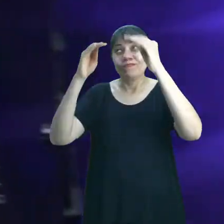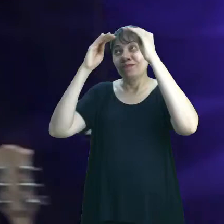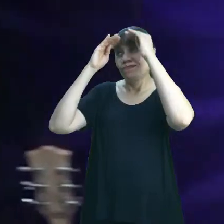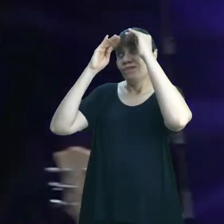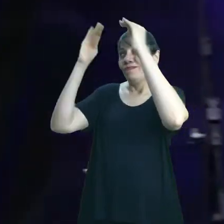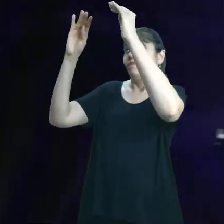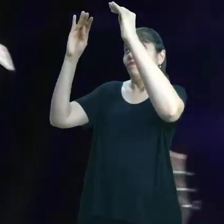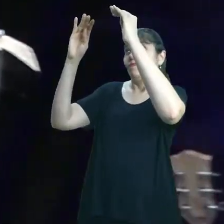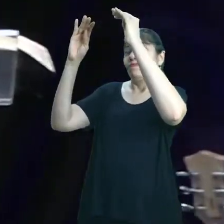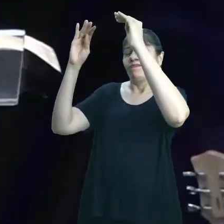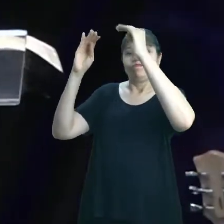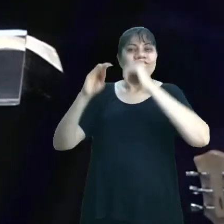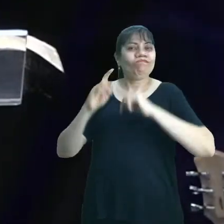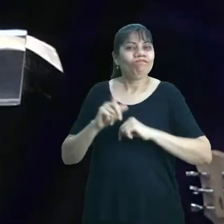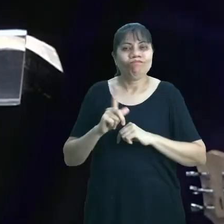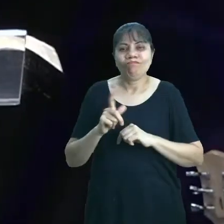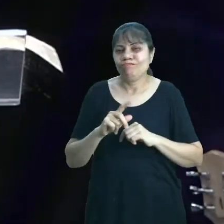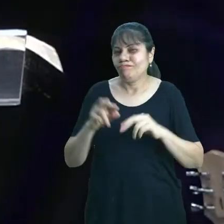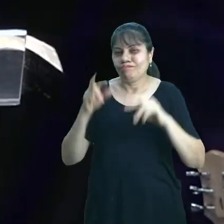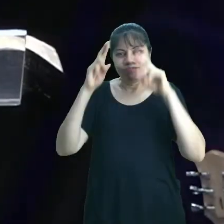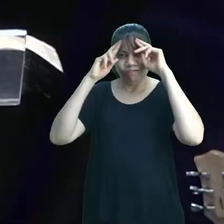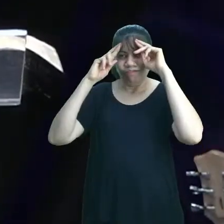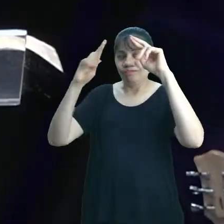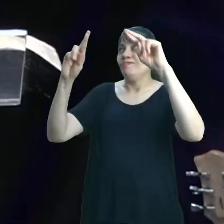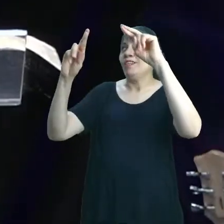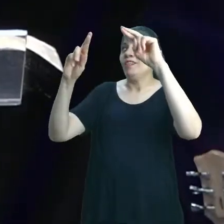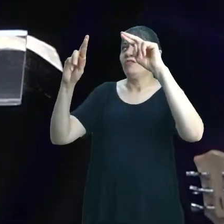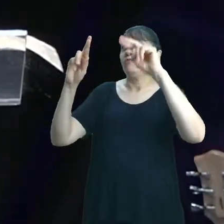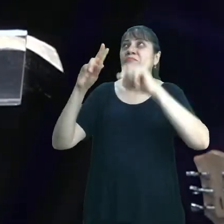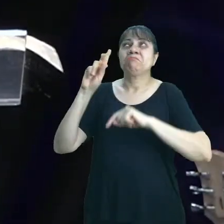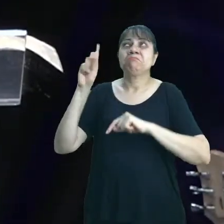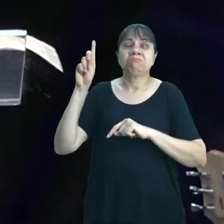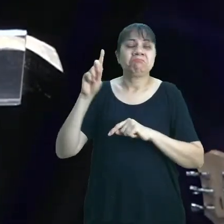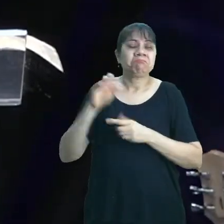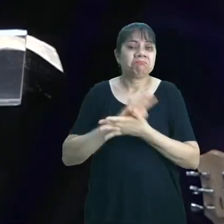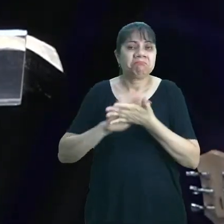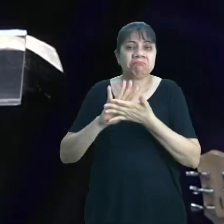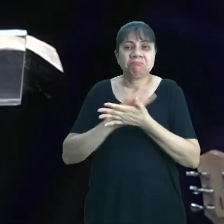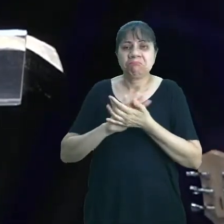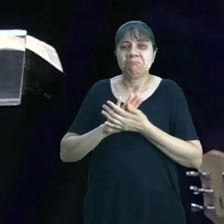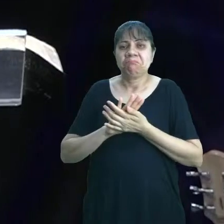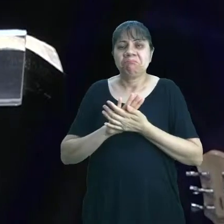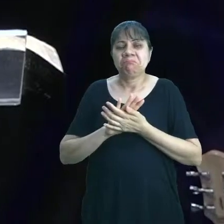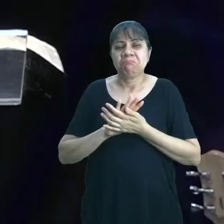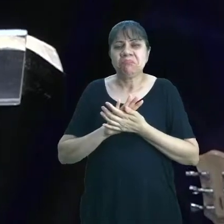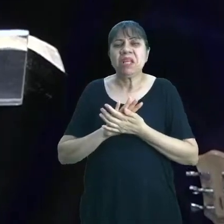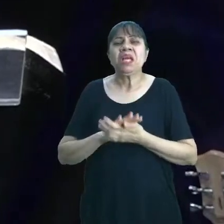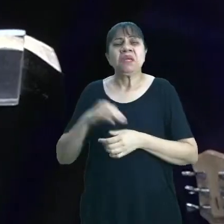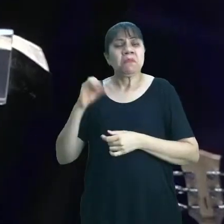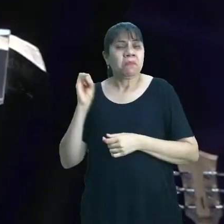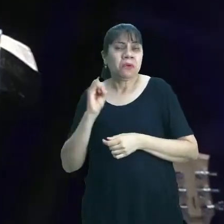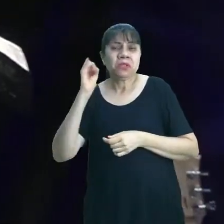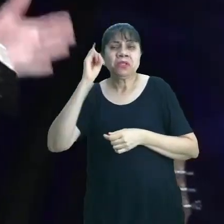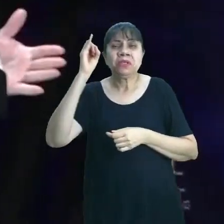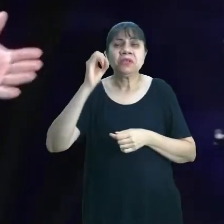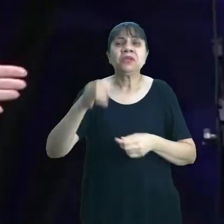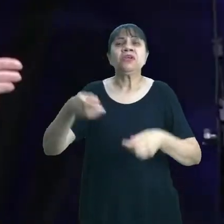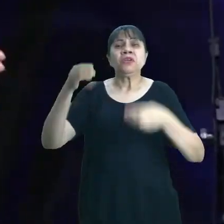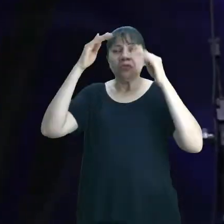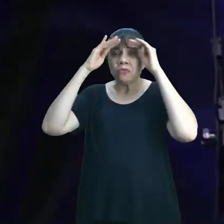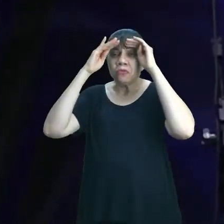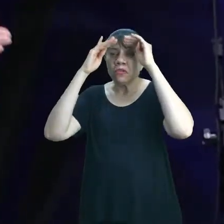grande bem que é importantíssimo na formação do indivíduo é o respeito, e já não há